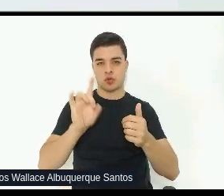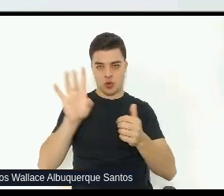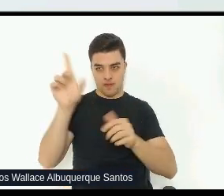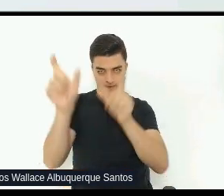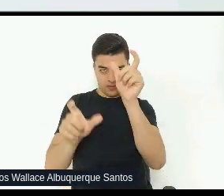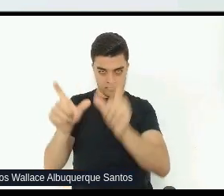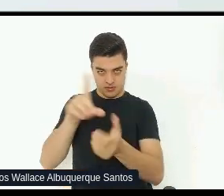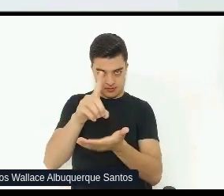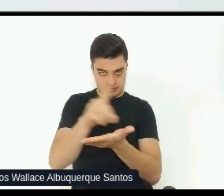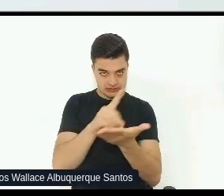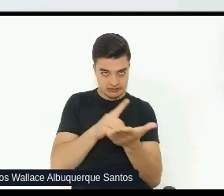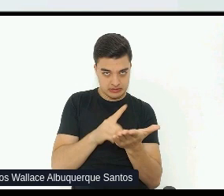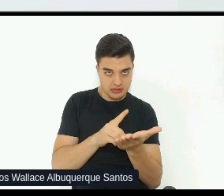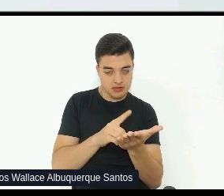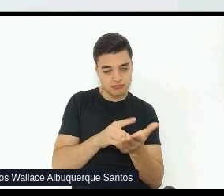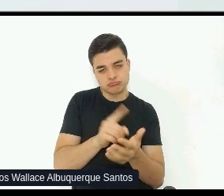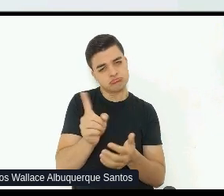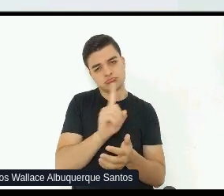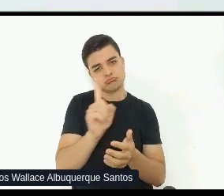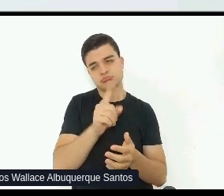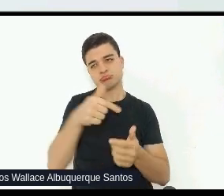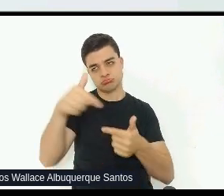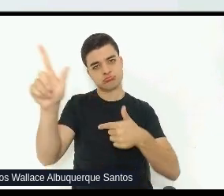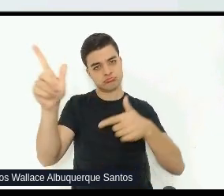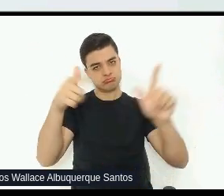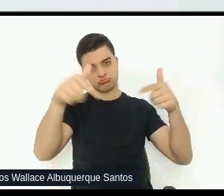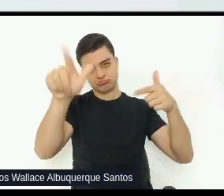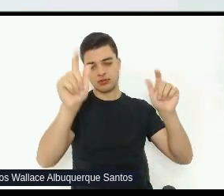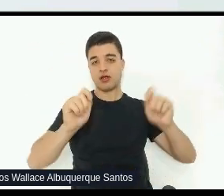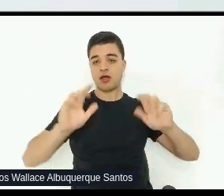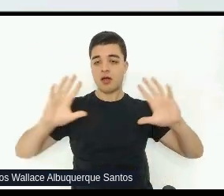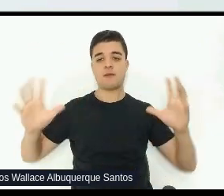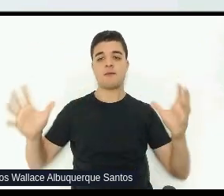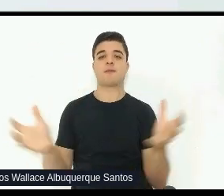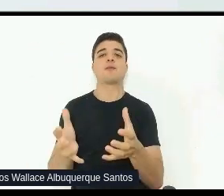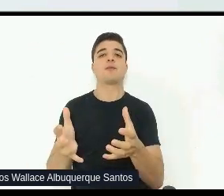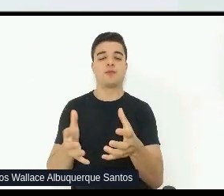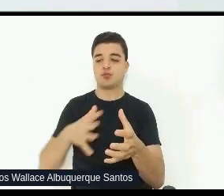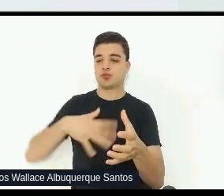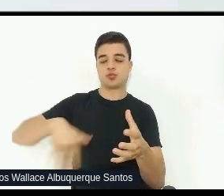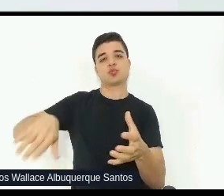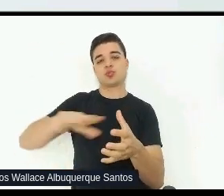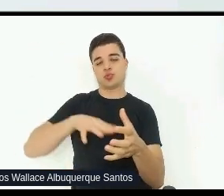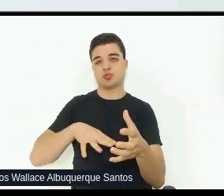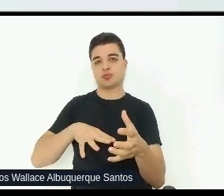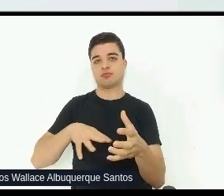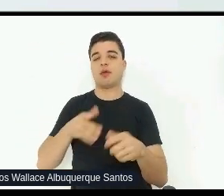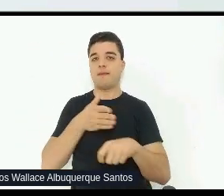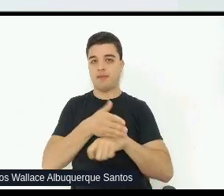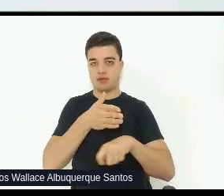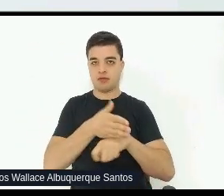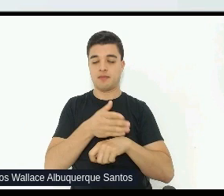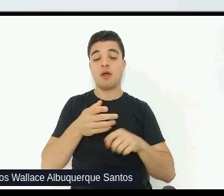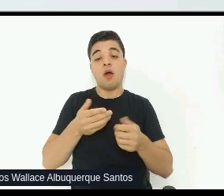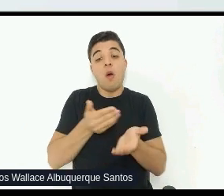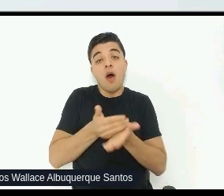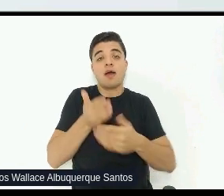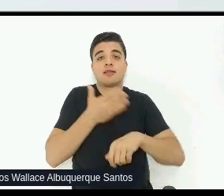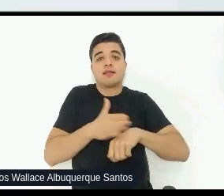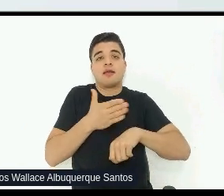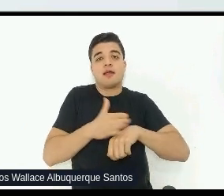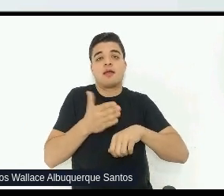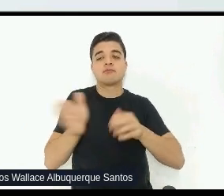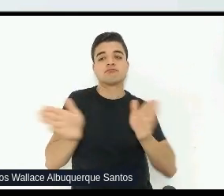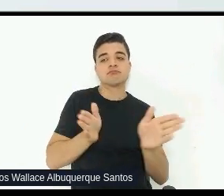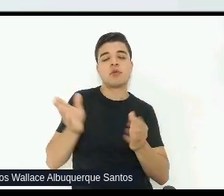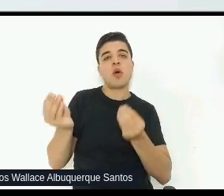A gente pode envolver, e aí a gente aproveita para envolver a equipe. A gente começa a fazer um treinamento, fala sobre acessibilidade e chama o desenvolvedor para